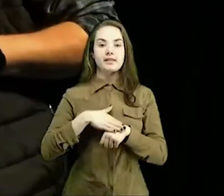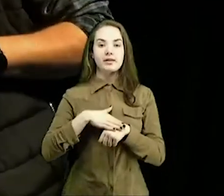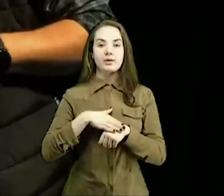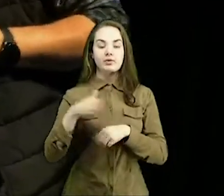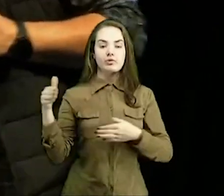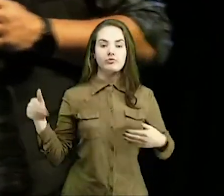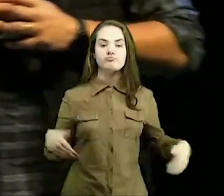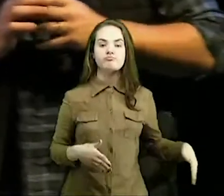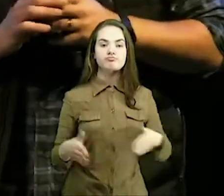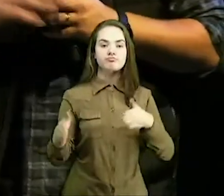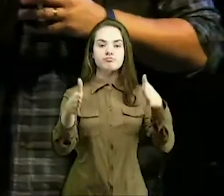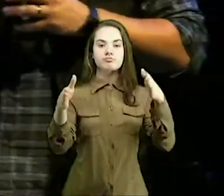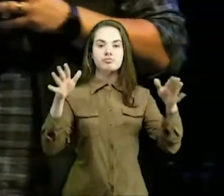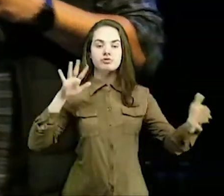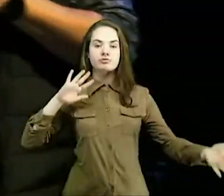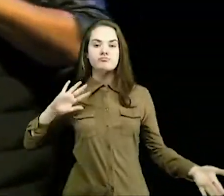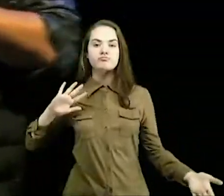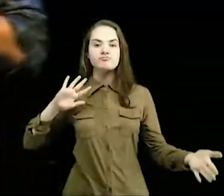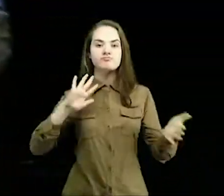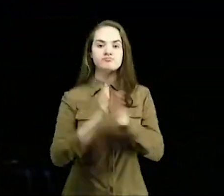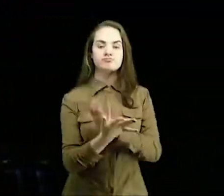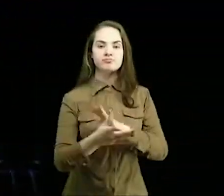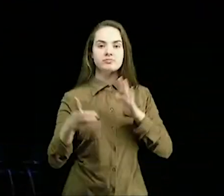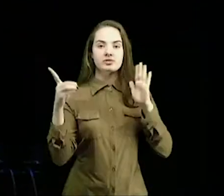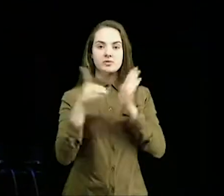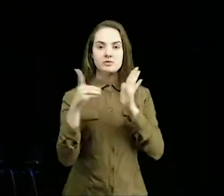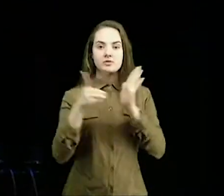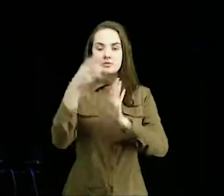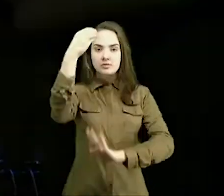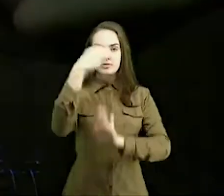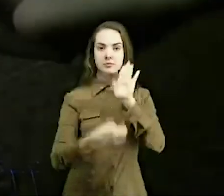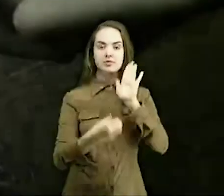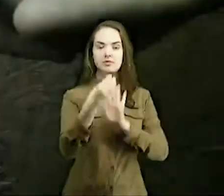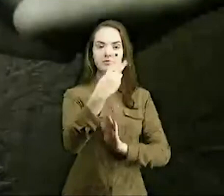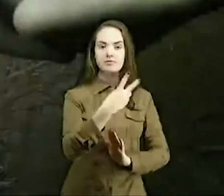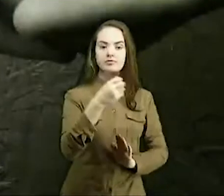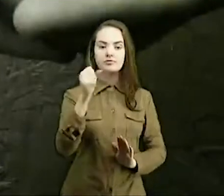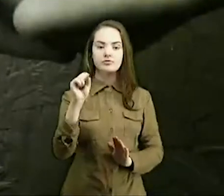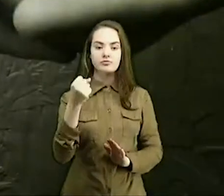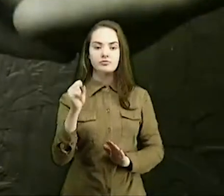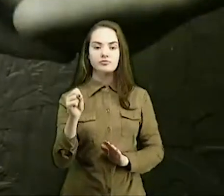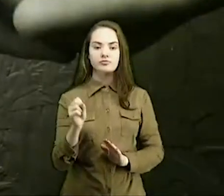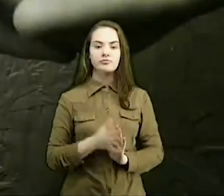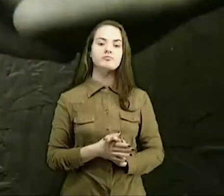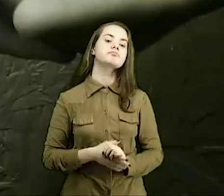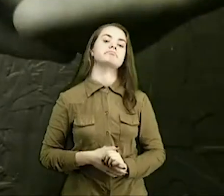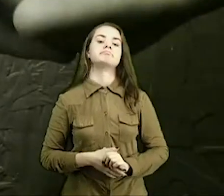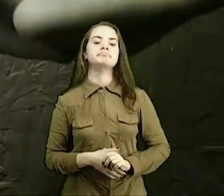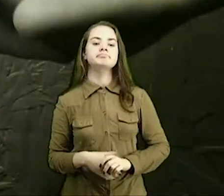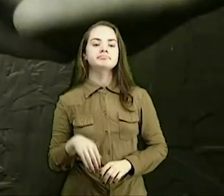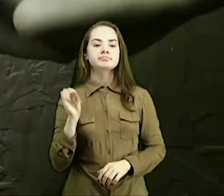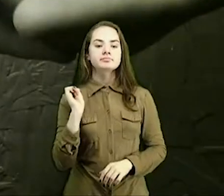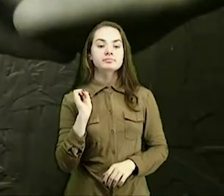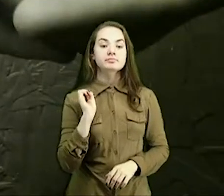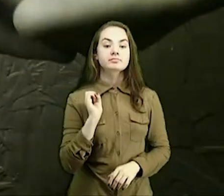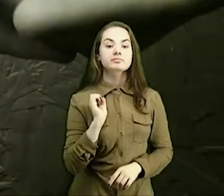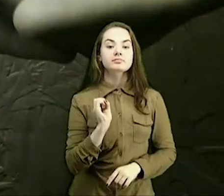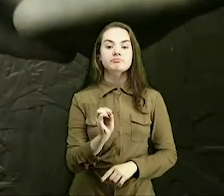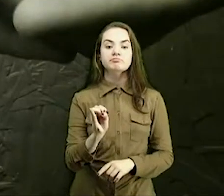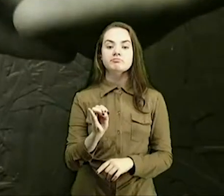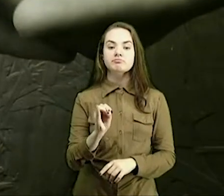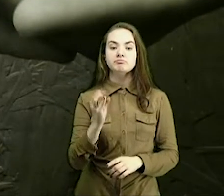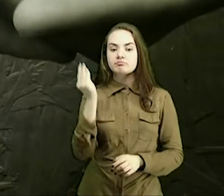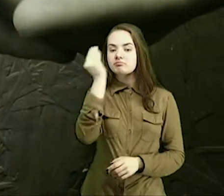no caminho da destruição. Deuteronômio 28, para você entender. Será, porém, que se não deres ouvidos à voz do Senhor teu Deus, para